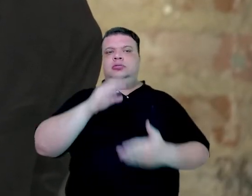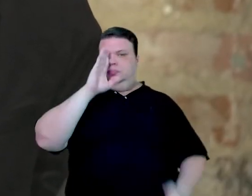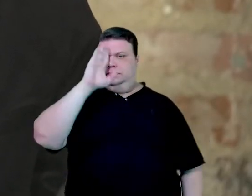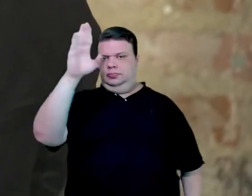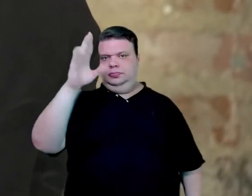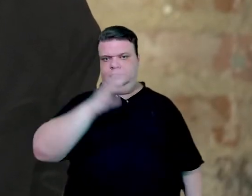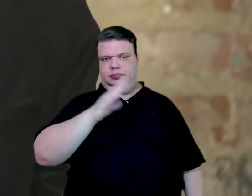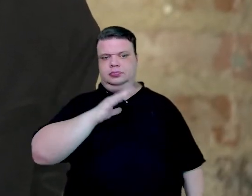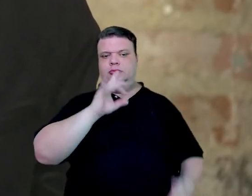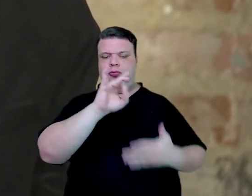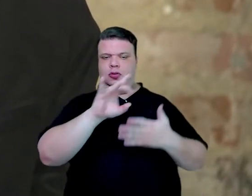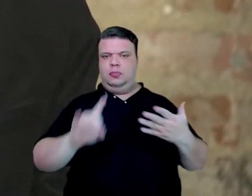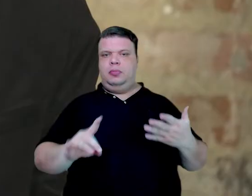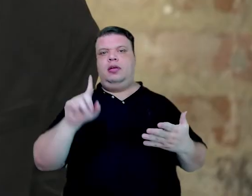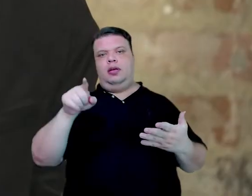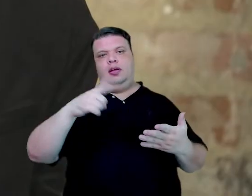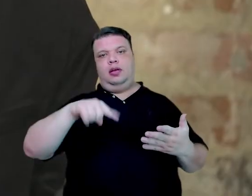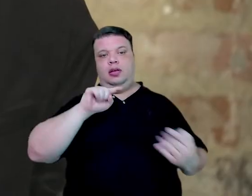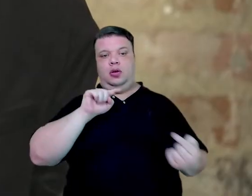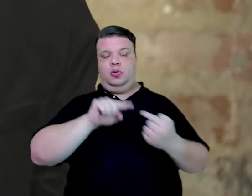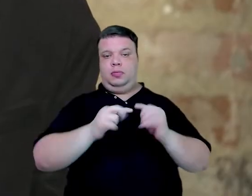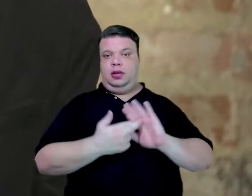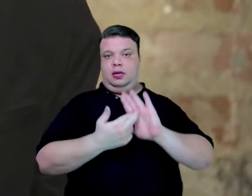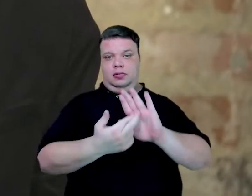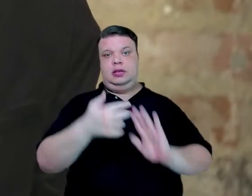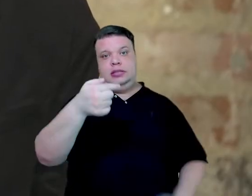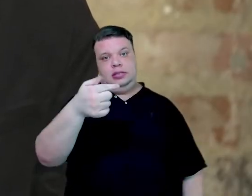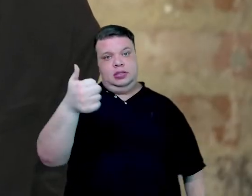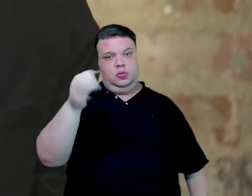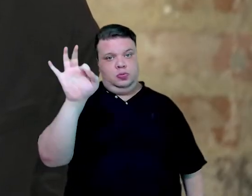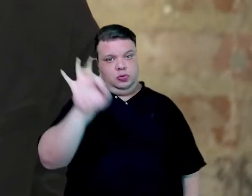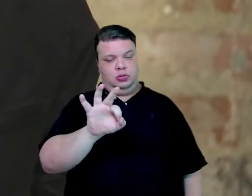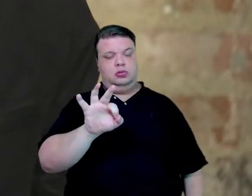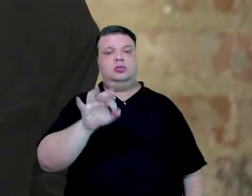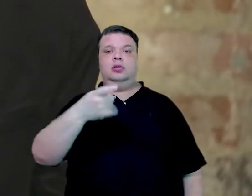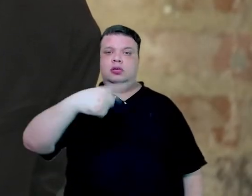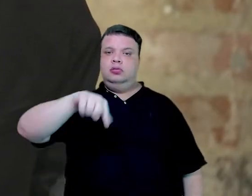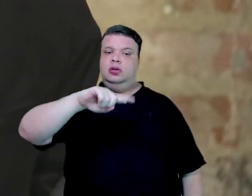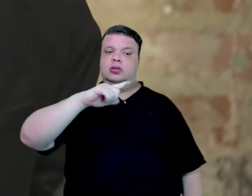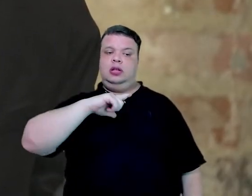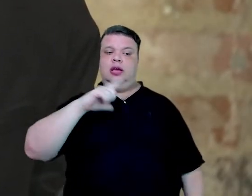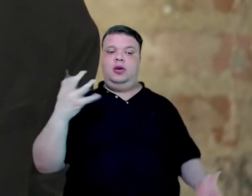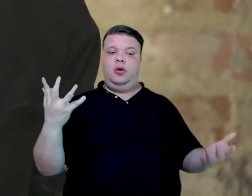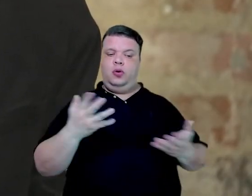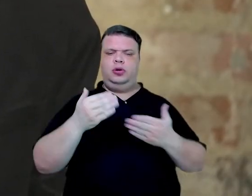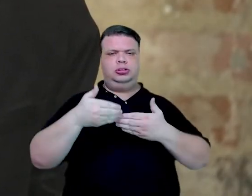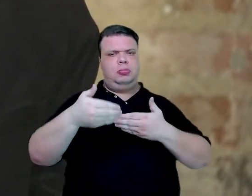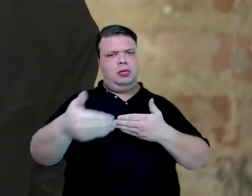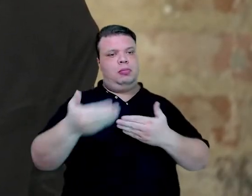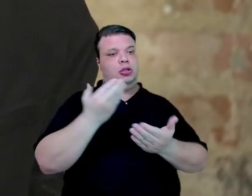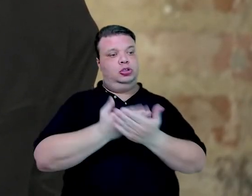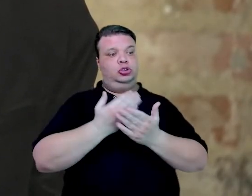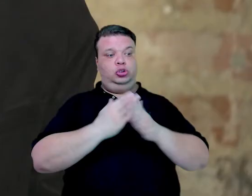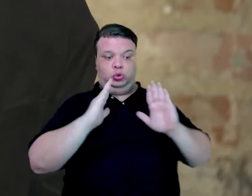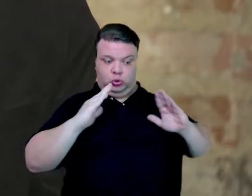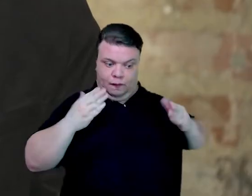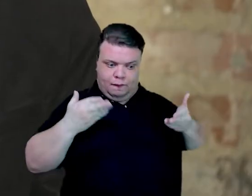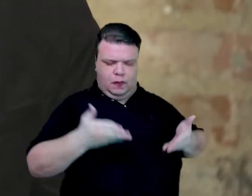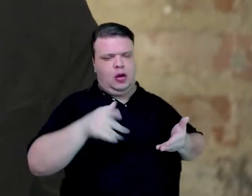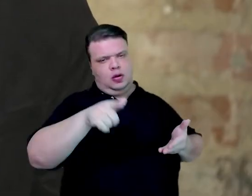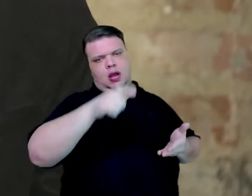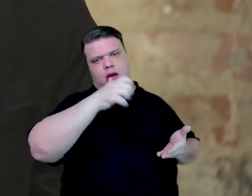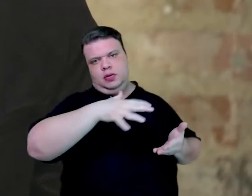cada vez mais ter mais estudos nos oceanos, para que aí a gente possa diminuir as incertezas dos modelos do clima